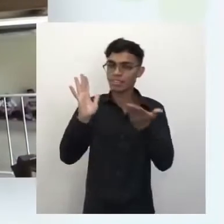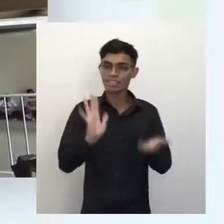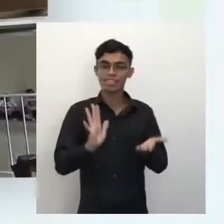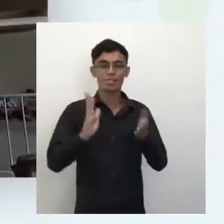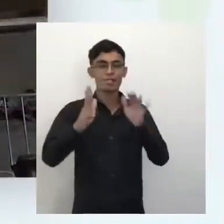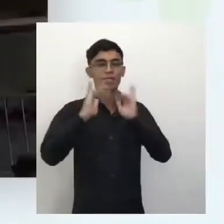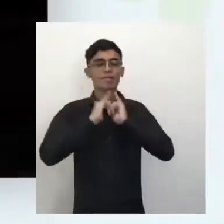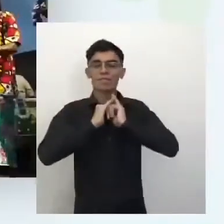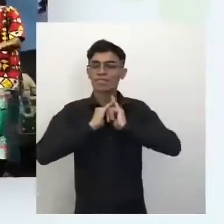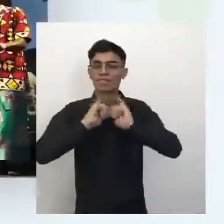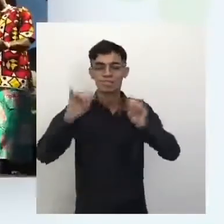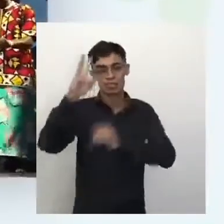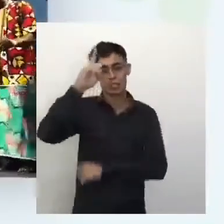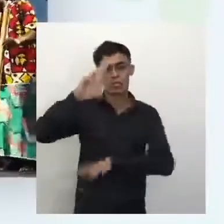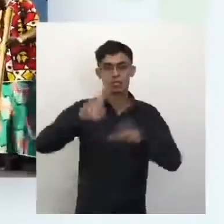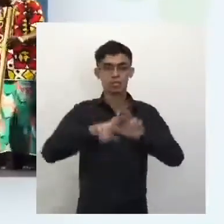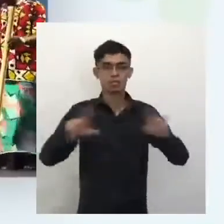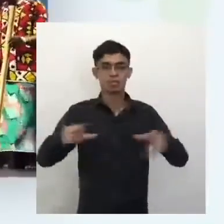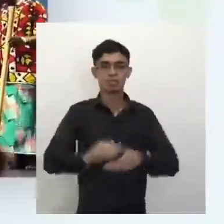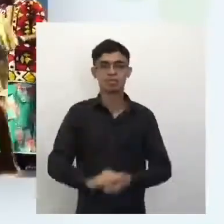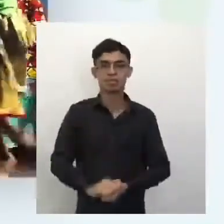outra situação.